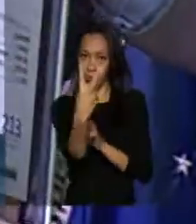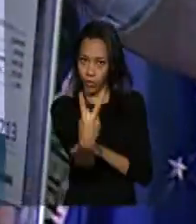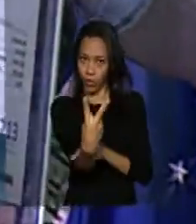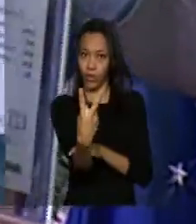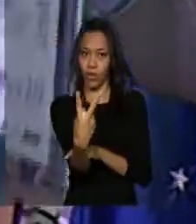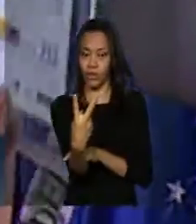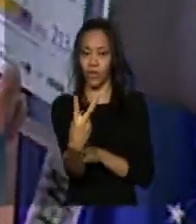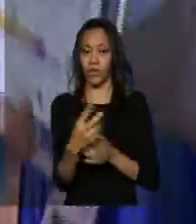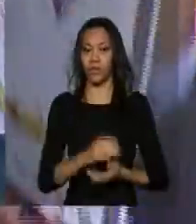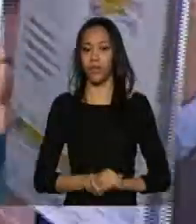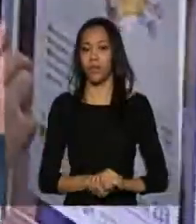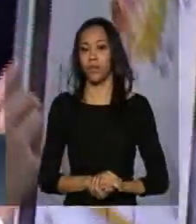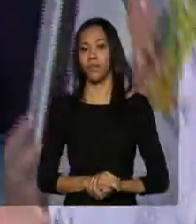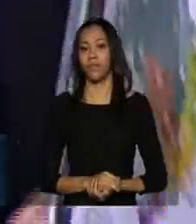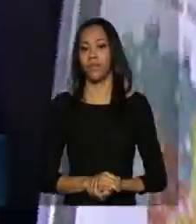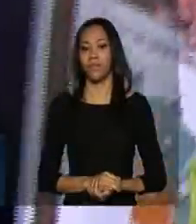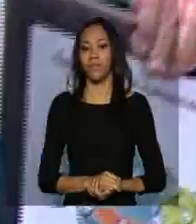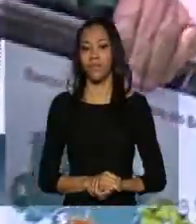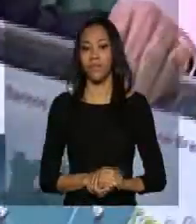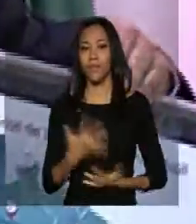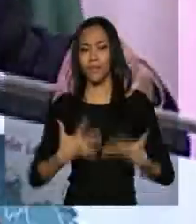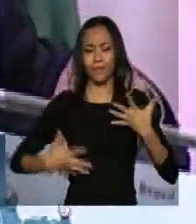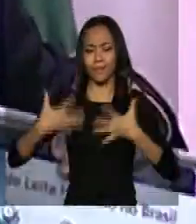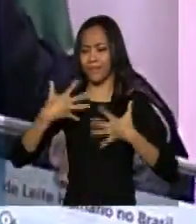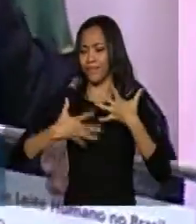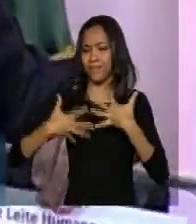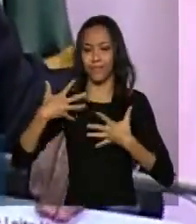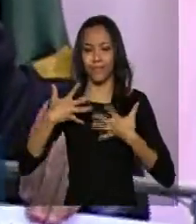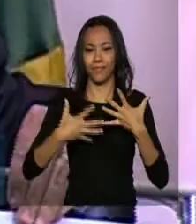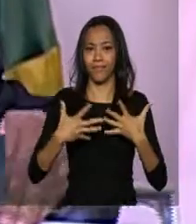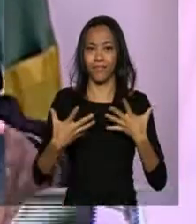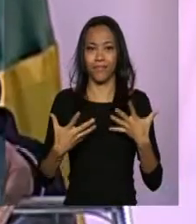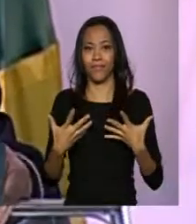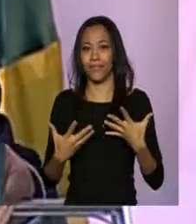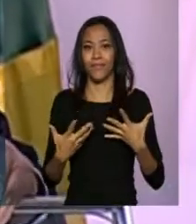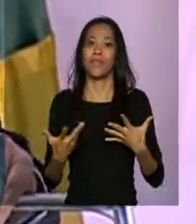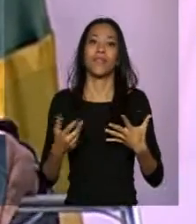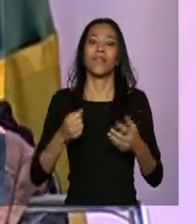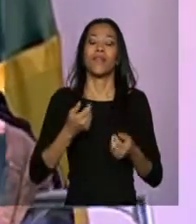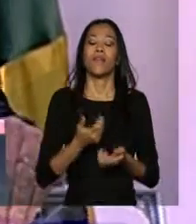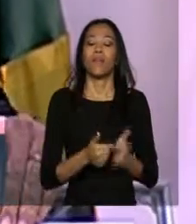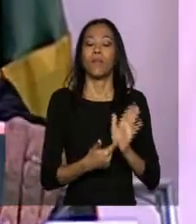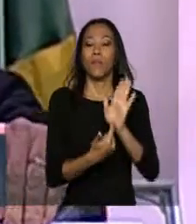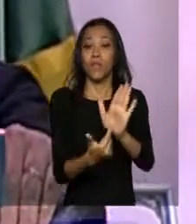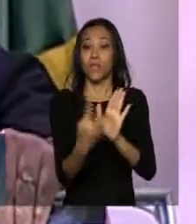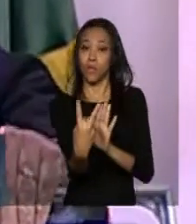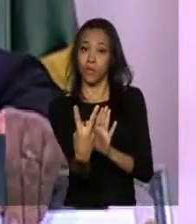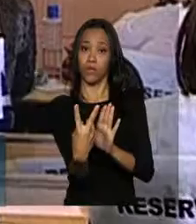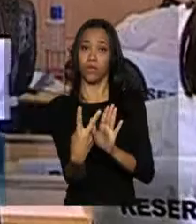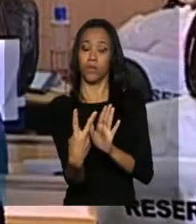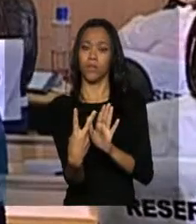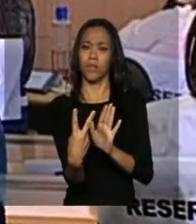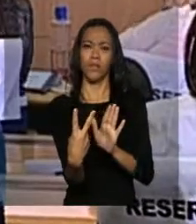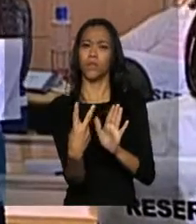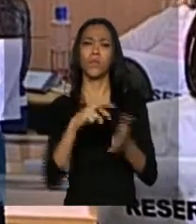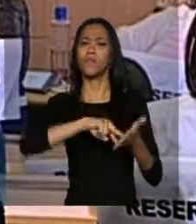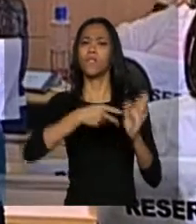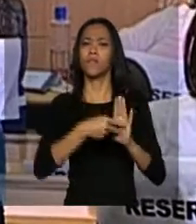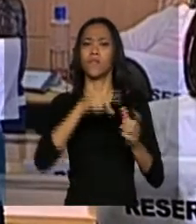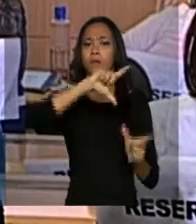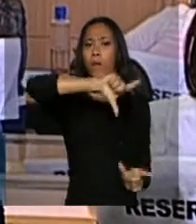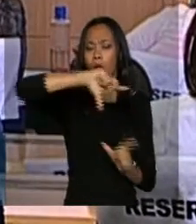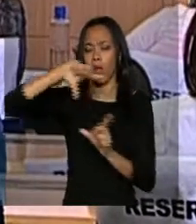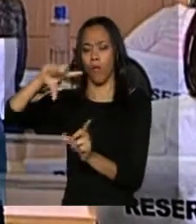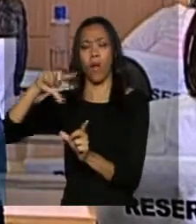chegasse. Dá licença, eu sou meio enrolado e quando a coisa fica muito formal eu me perco. Mas, na realidade, são dois quadros